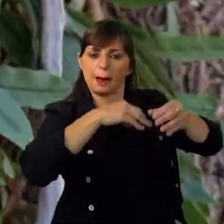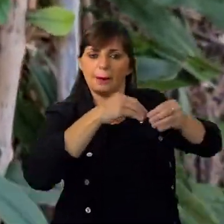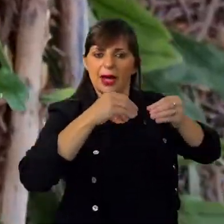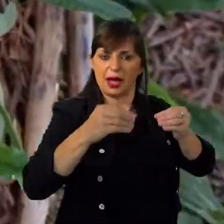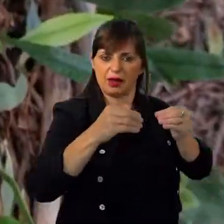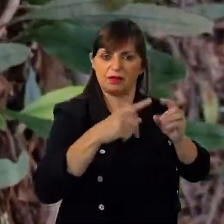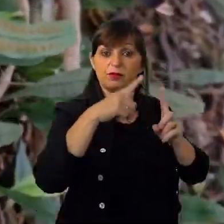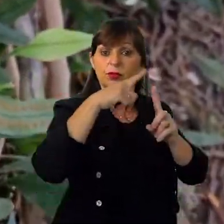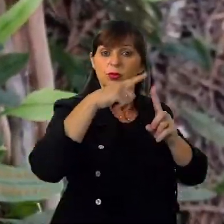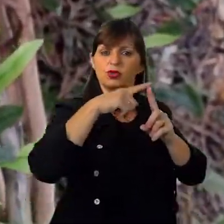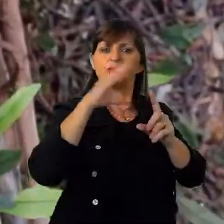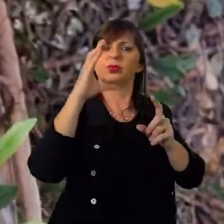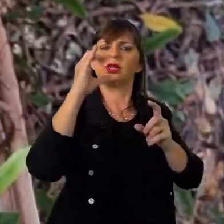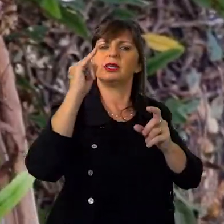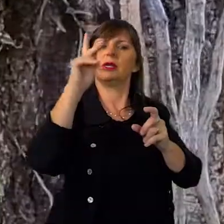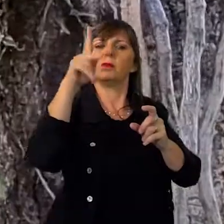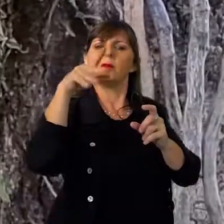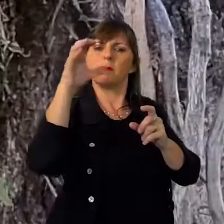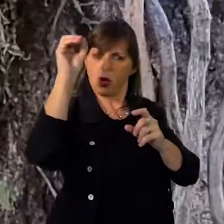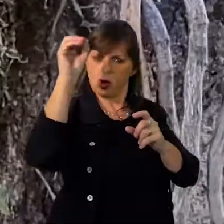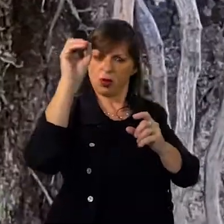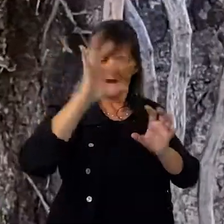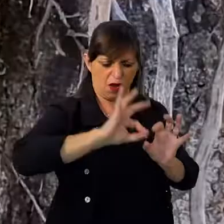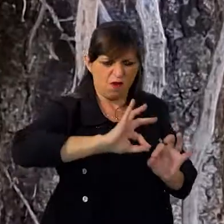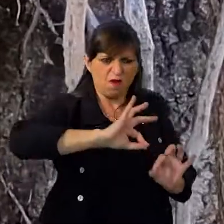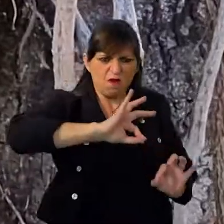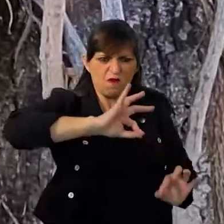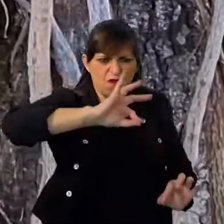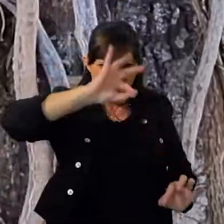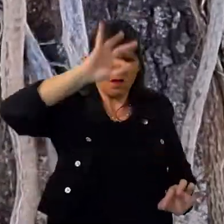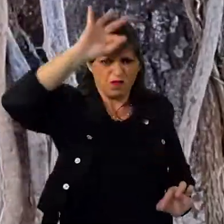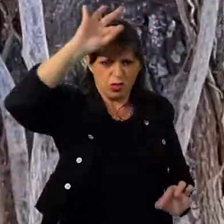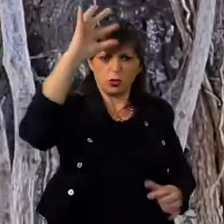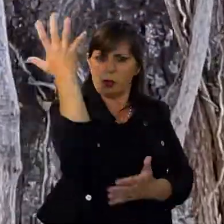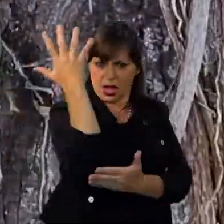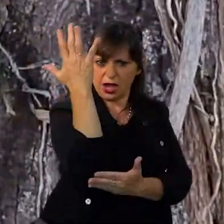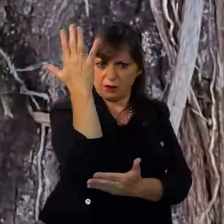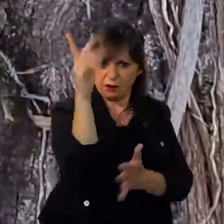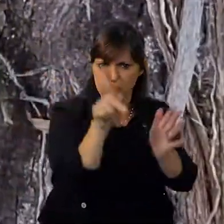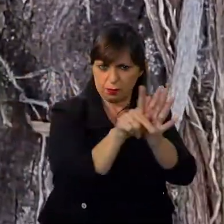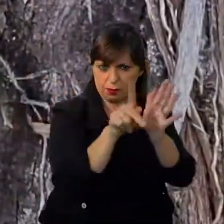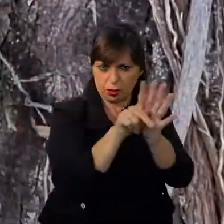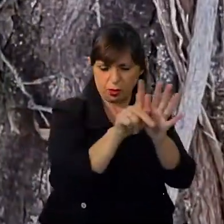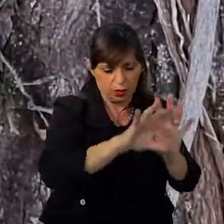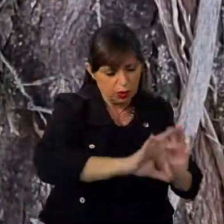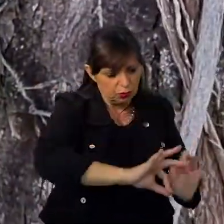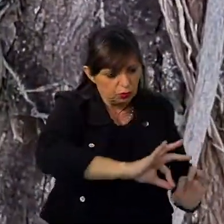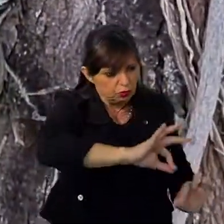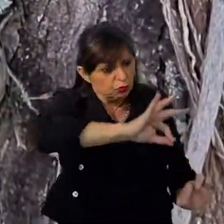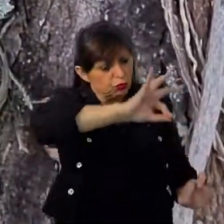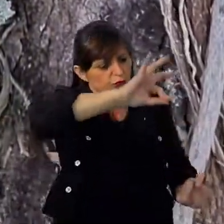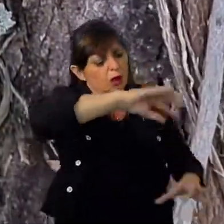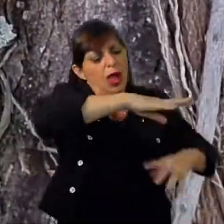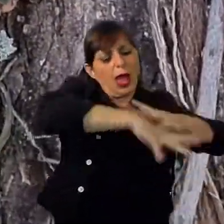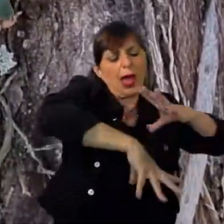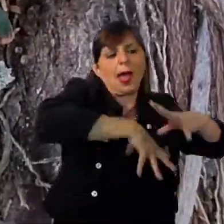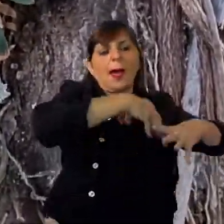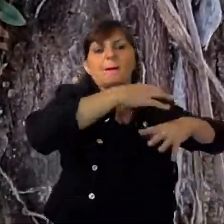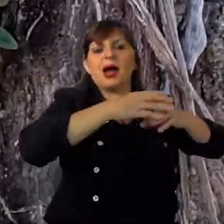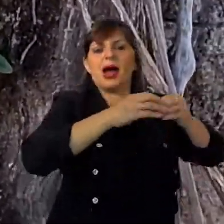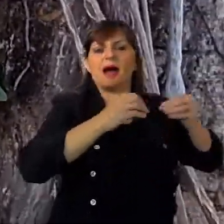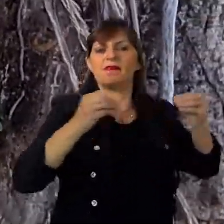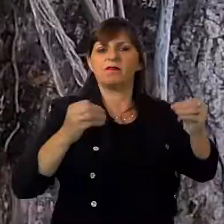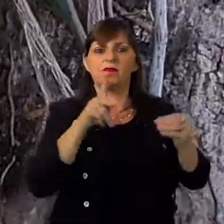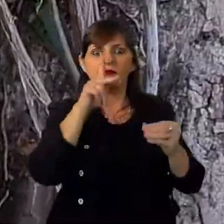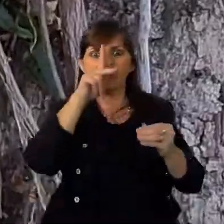que é Nato que é produzida que por essa espécie de parasita que dá nas árvores grossas que